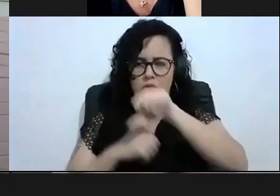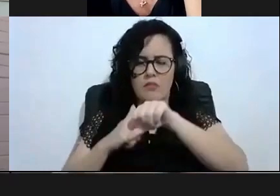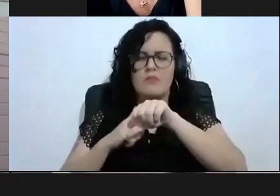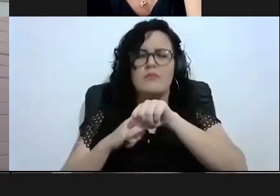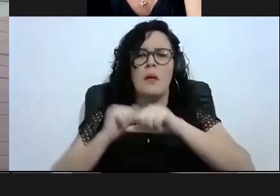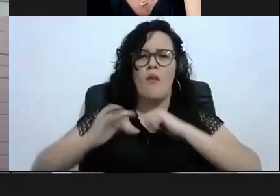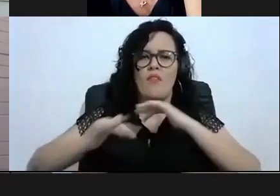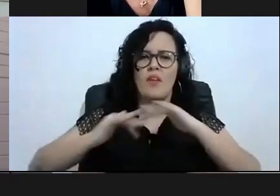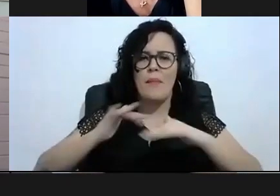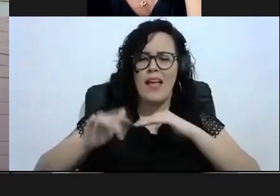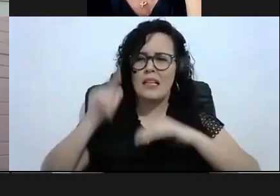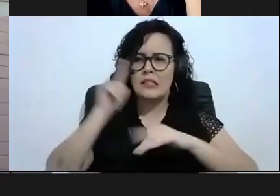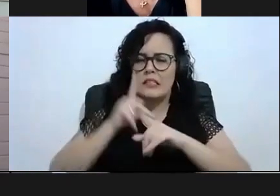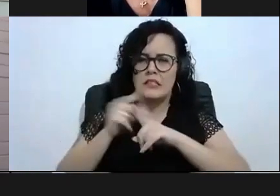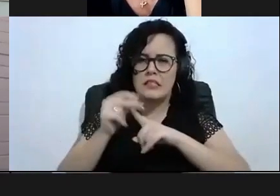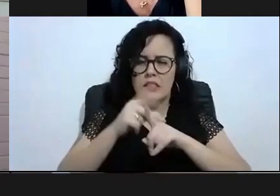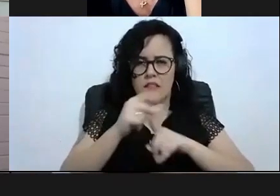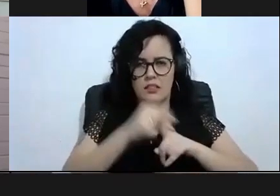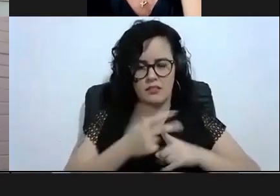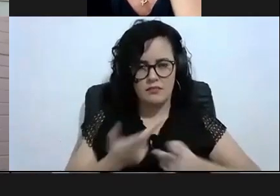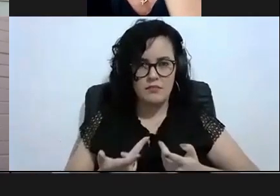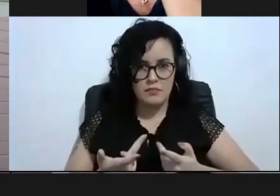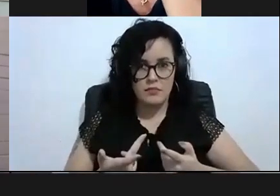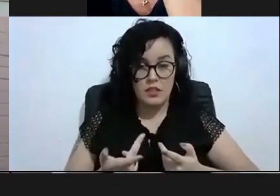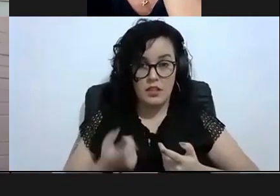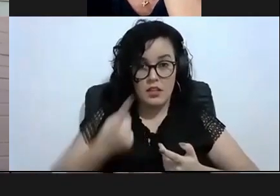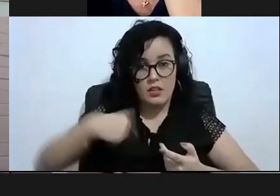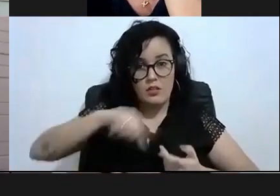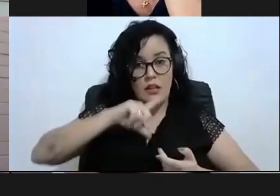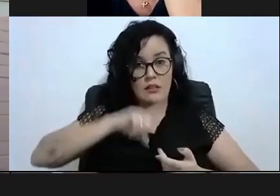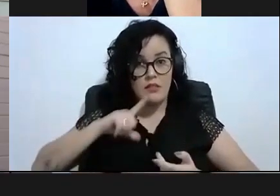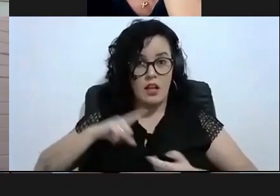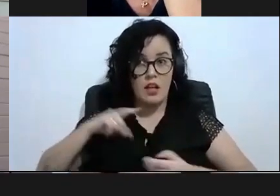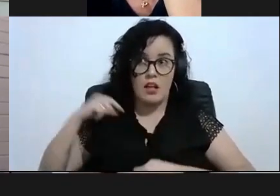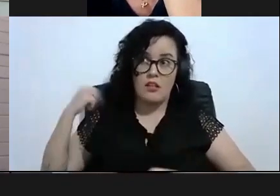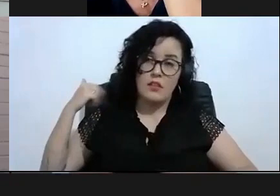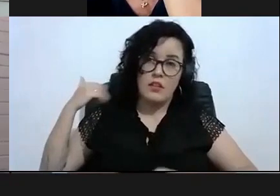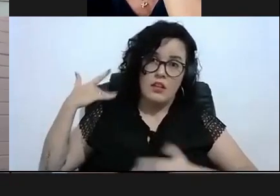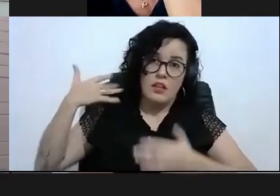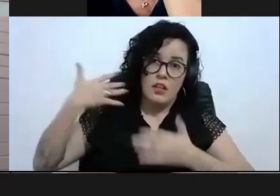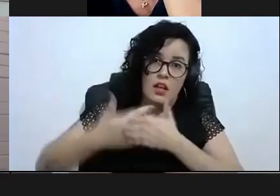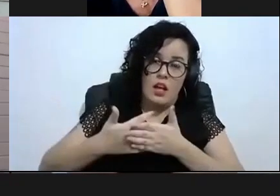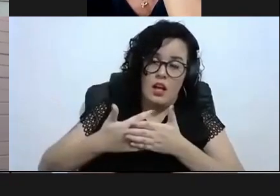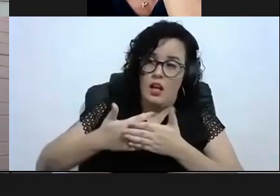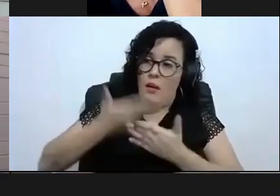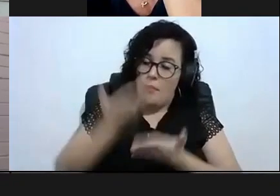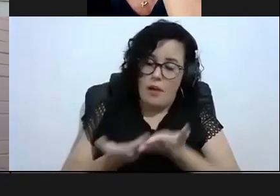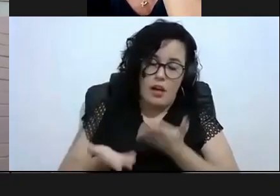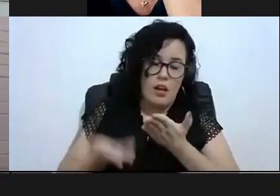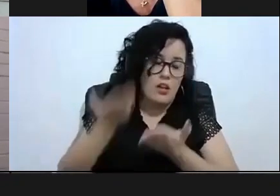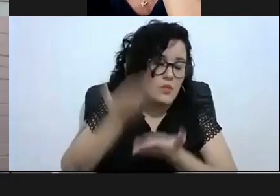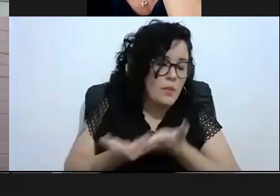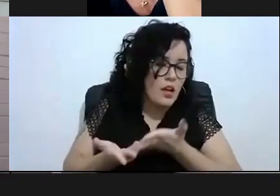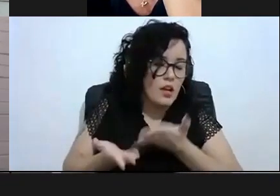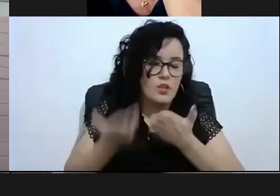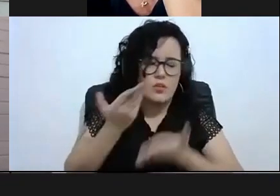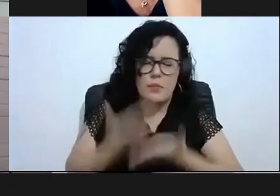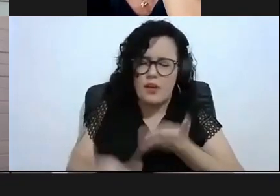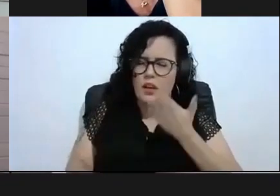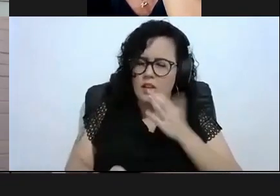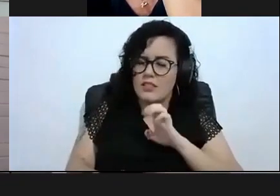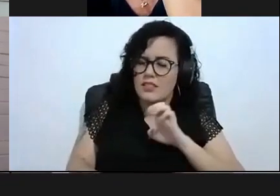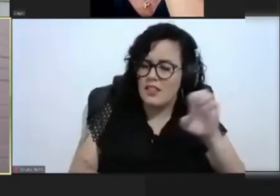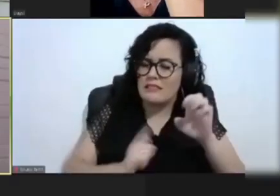vitoriosos e quantas derrotas. A gente vem de um século de derrotas, isso sem dúvida, né? Assim, a esquerda vem de